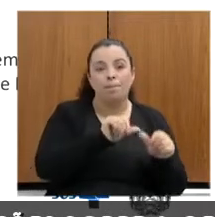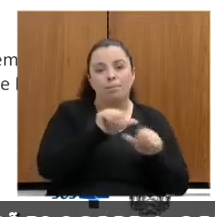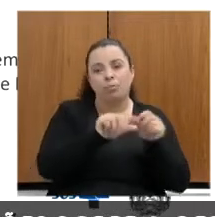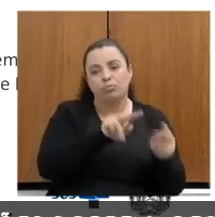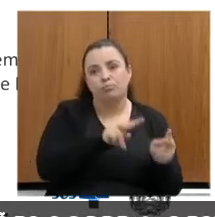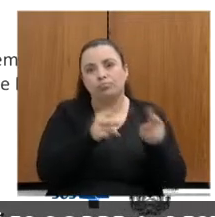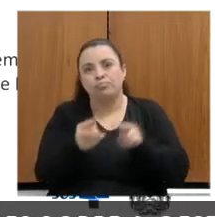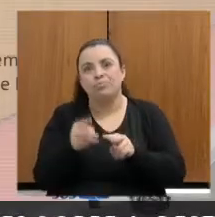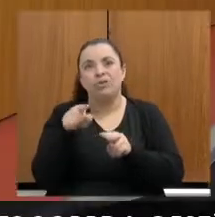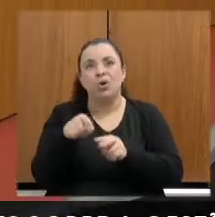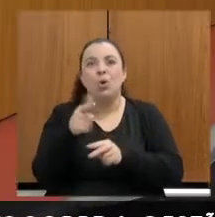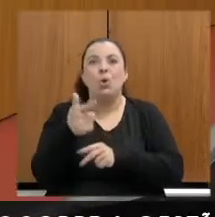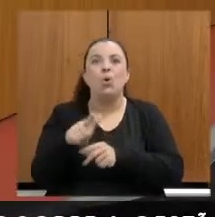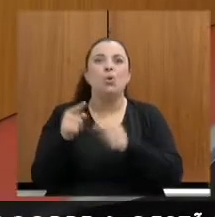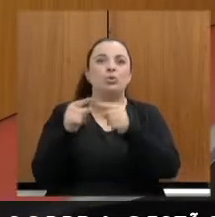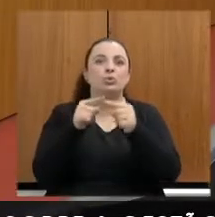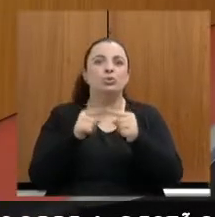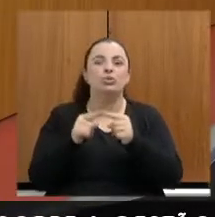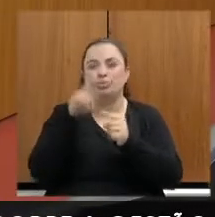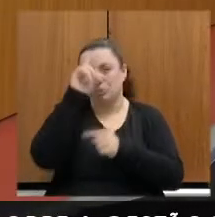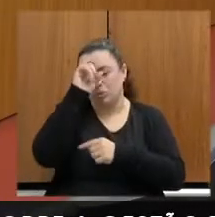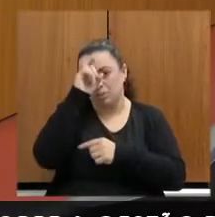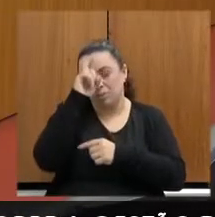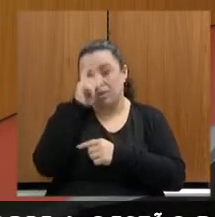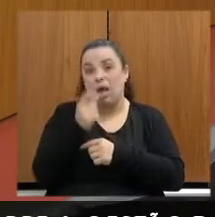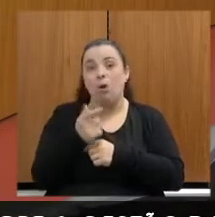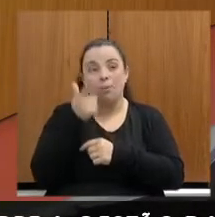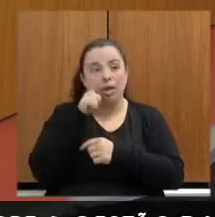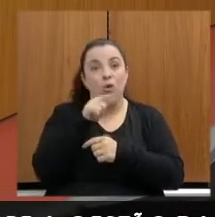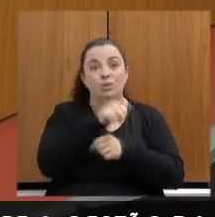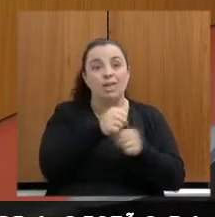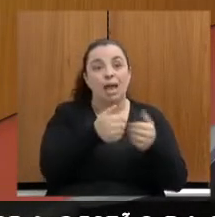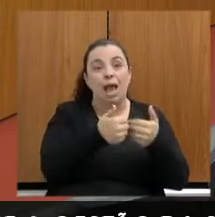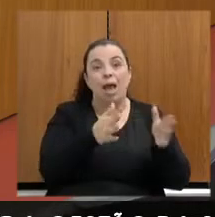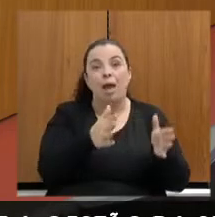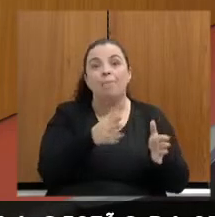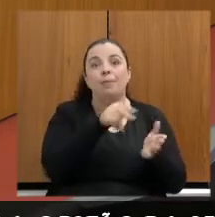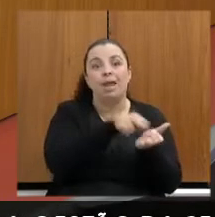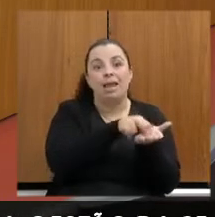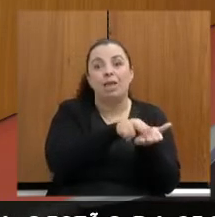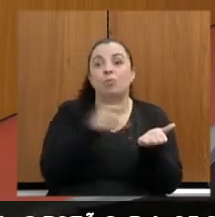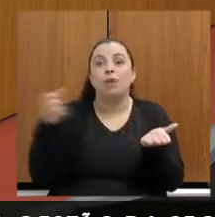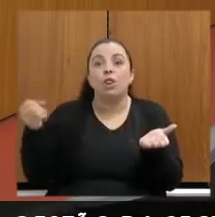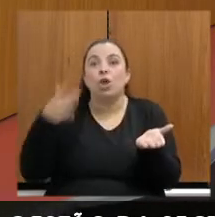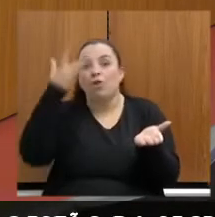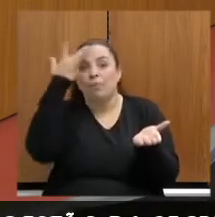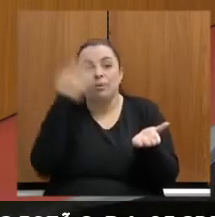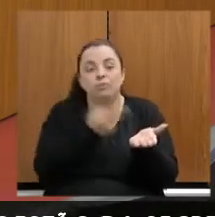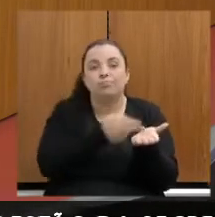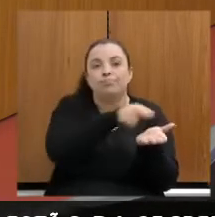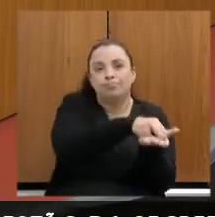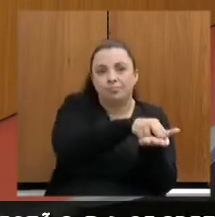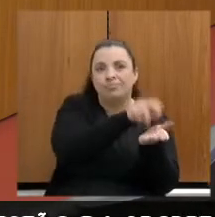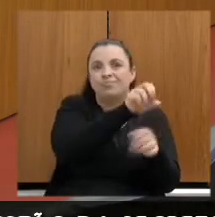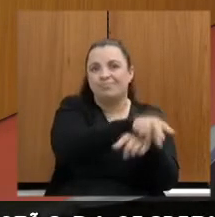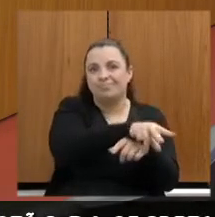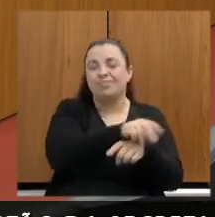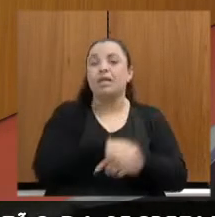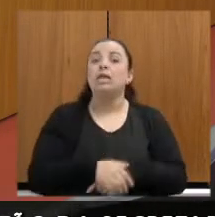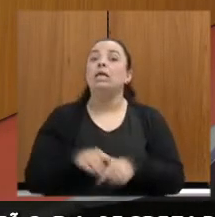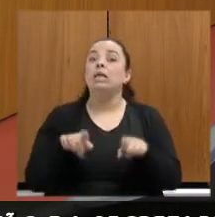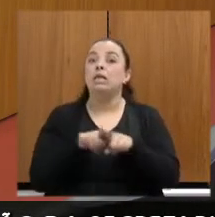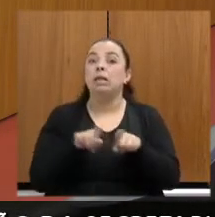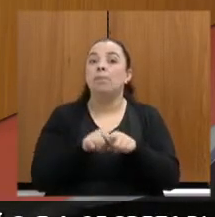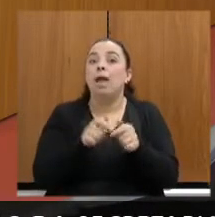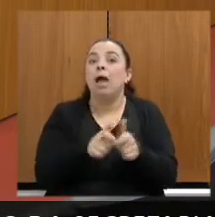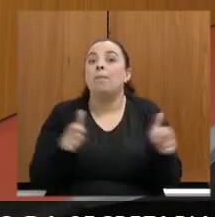aquela que o paciente mora para que a gente vai liberando leitos para receber novos paz Oi lindão criação do João 23 que